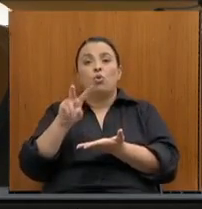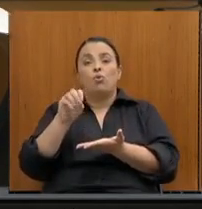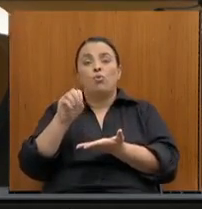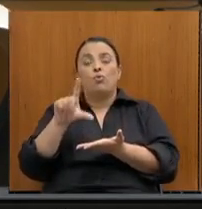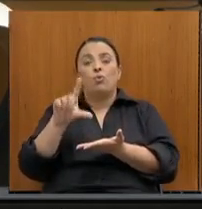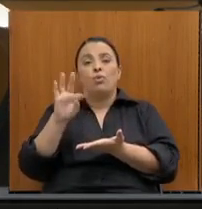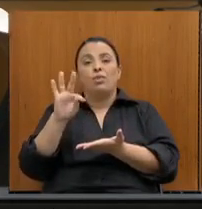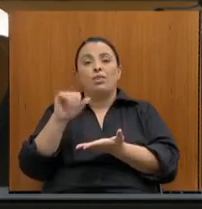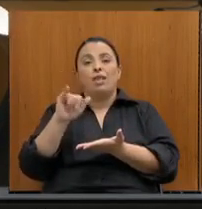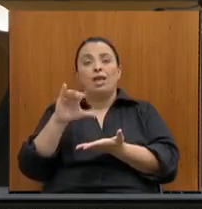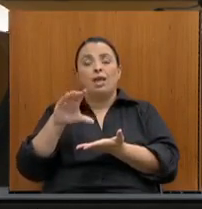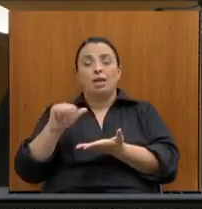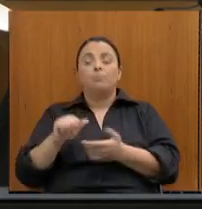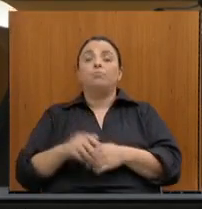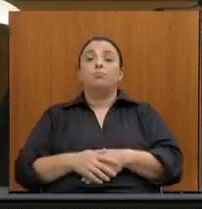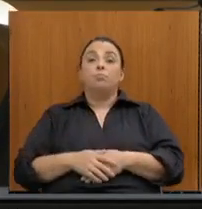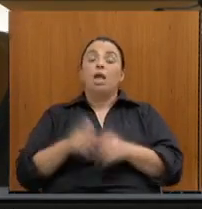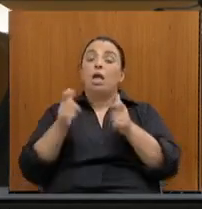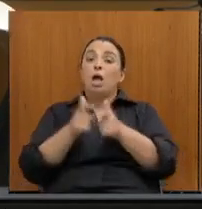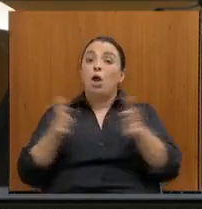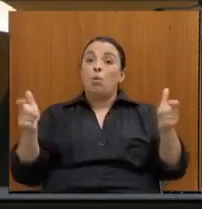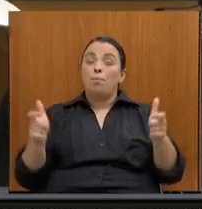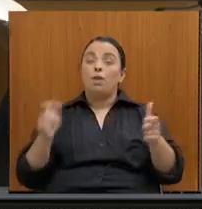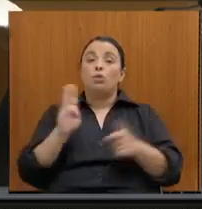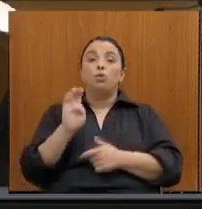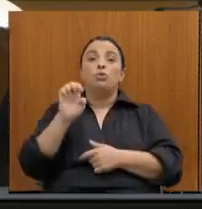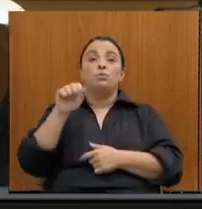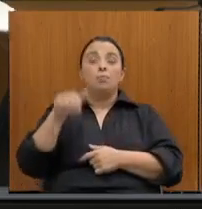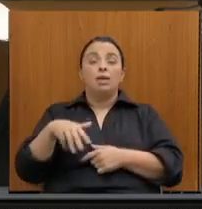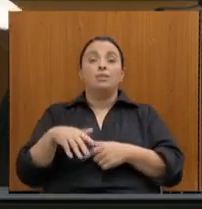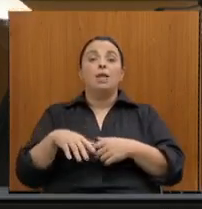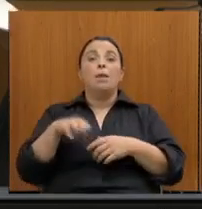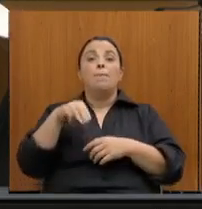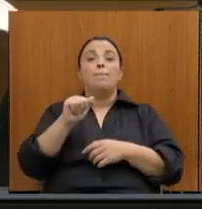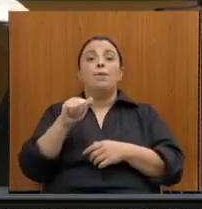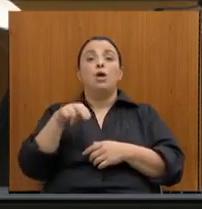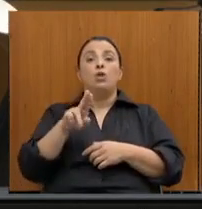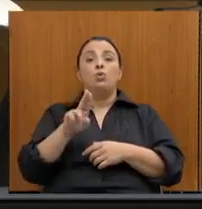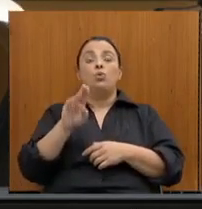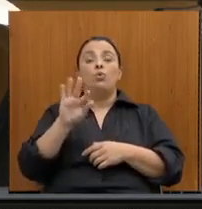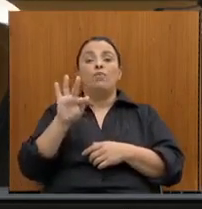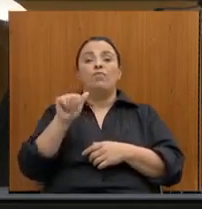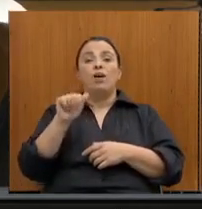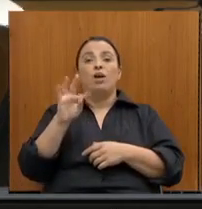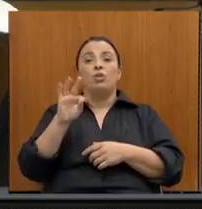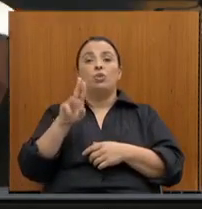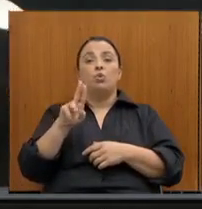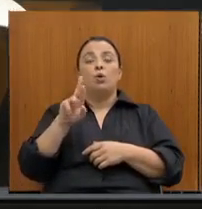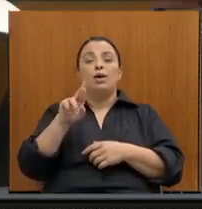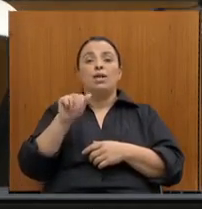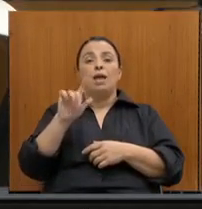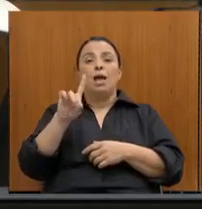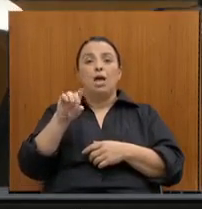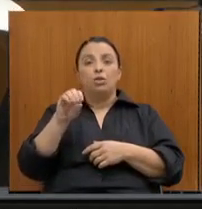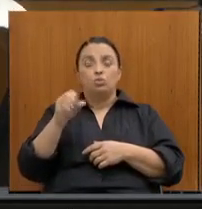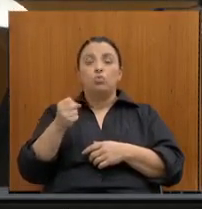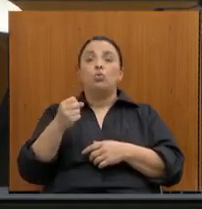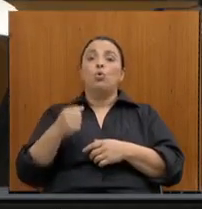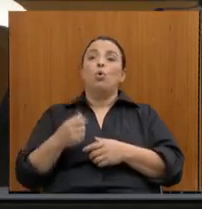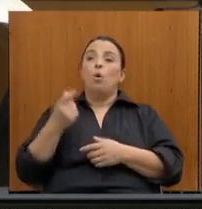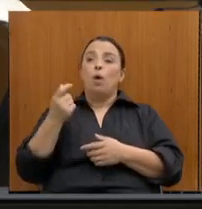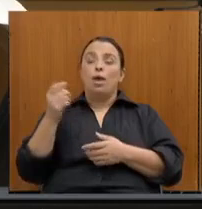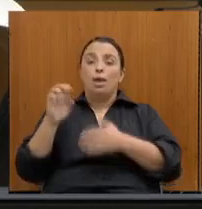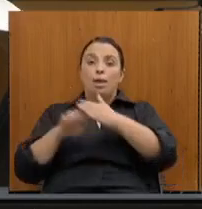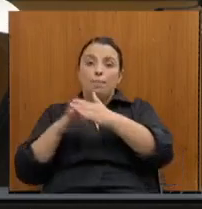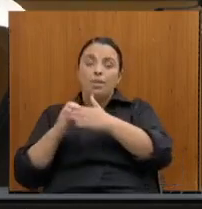manufaturados fruto de uma cadeia de valor e fornecedores bem estruturada